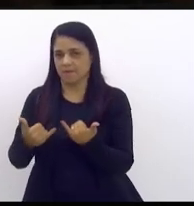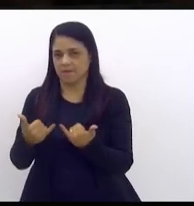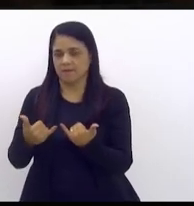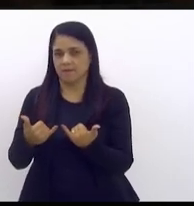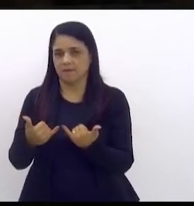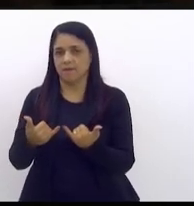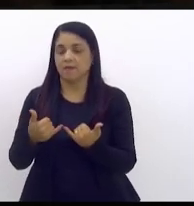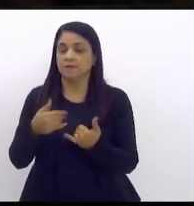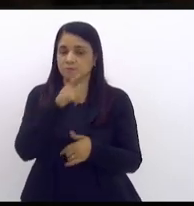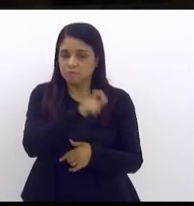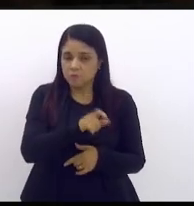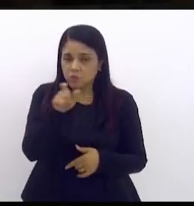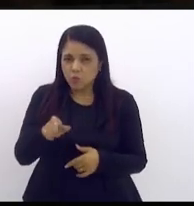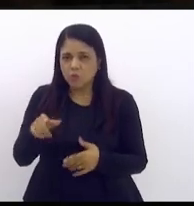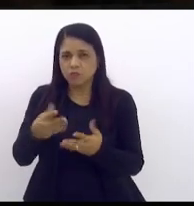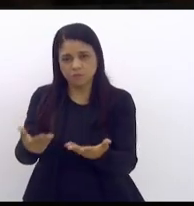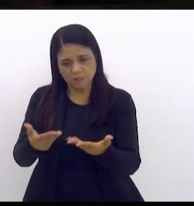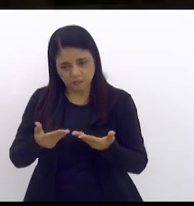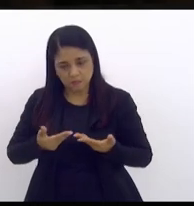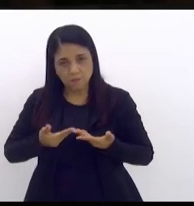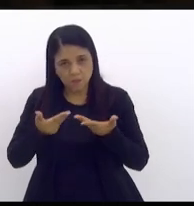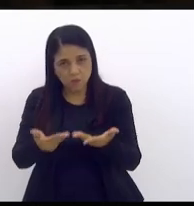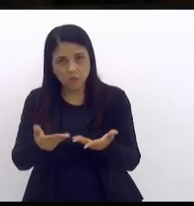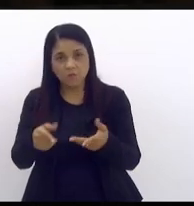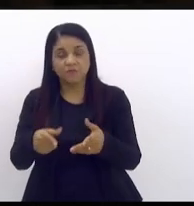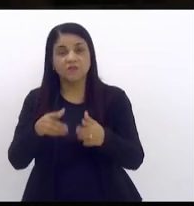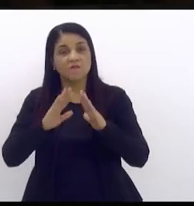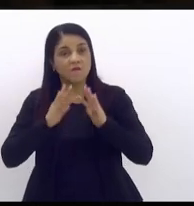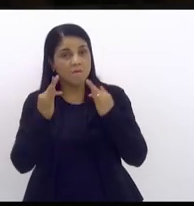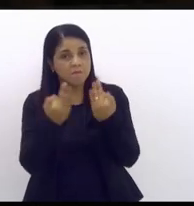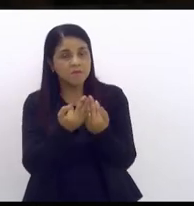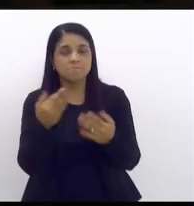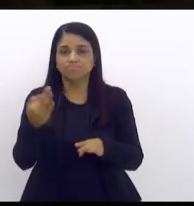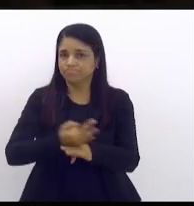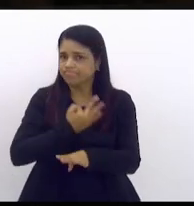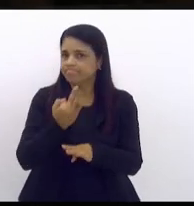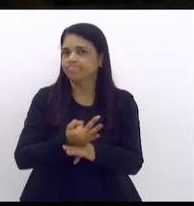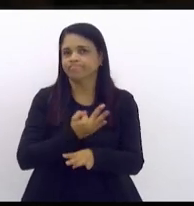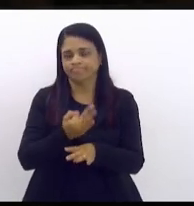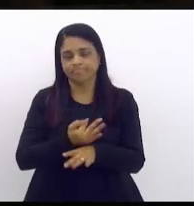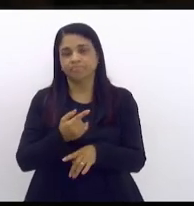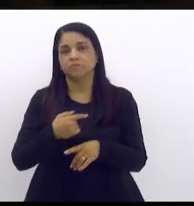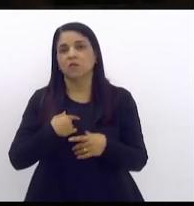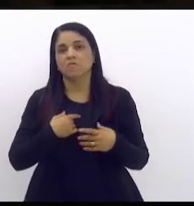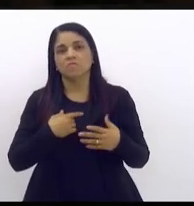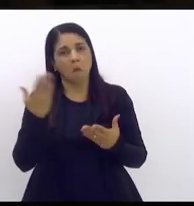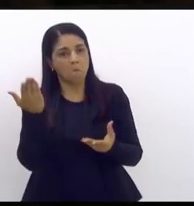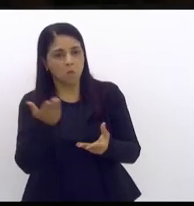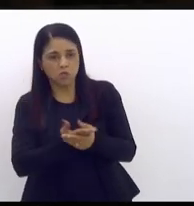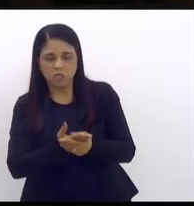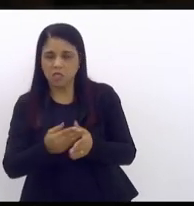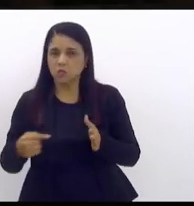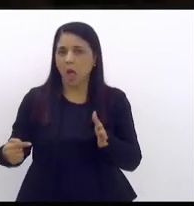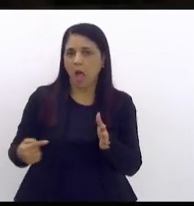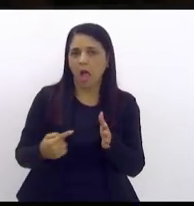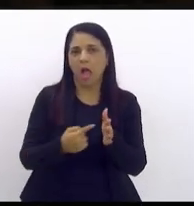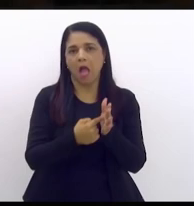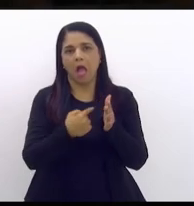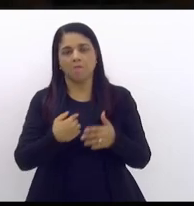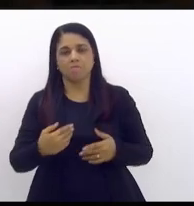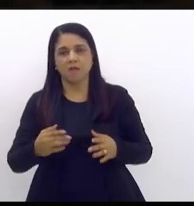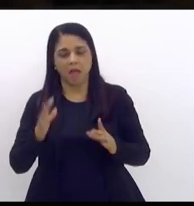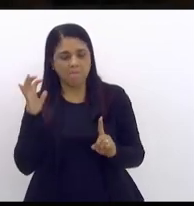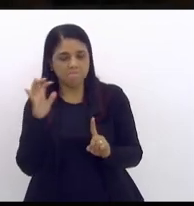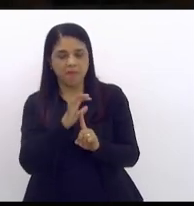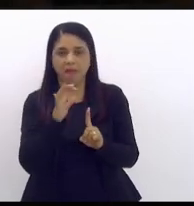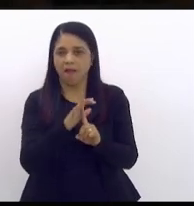que me recebeu, com as famílias que estão passando aquele perrengue, que a gente vai continuar brigando. Não vai ter processo, não vai ter ameaça, não vai ser constrangimento, não